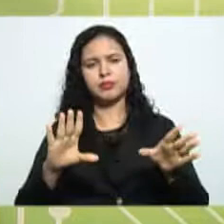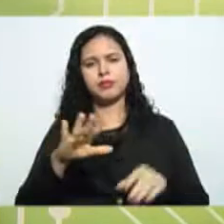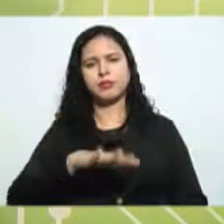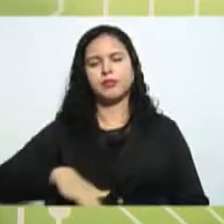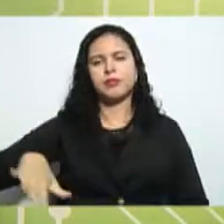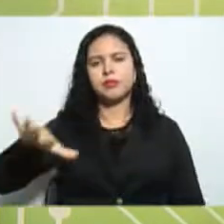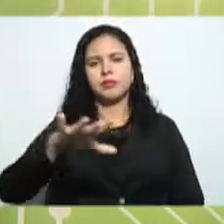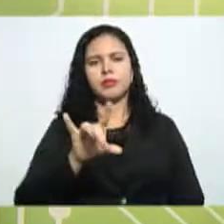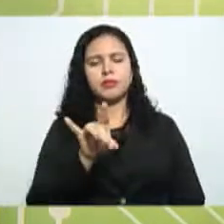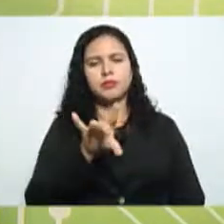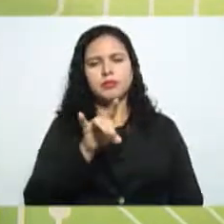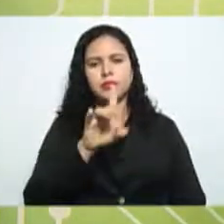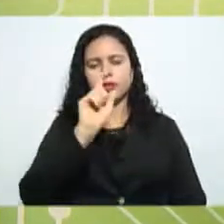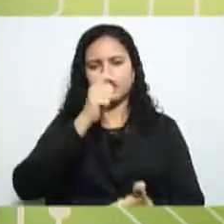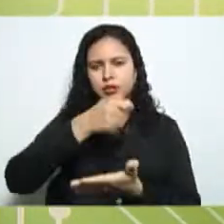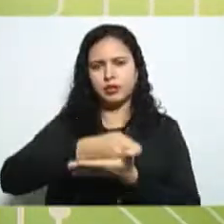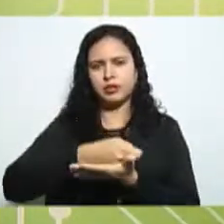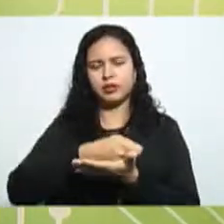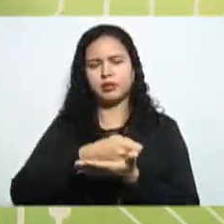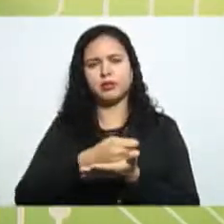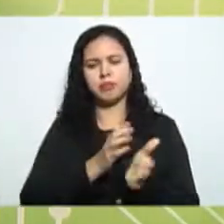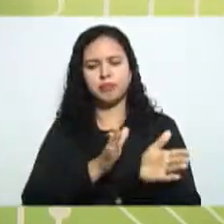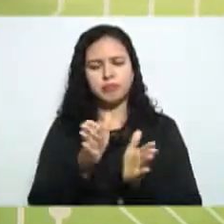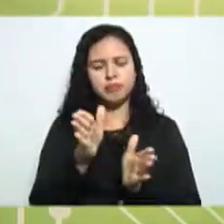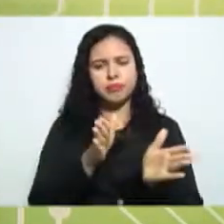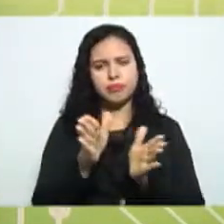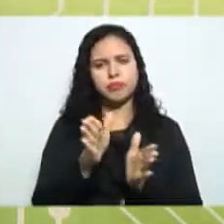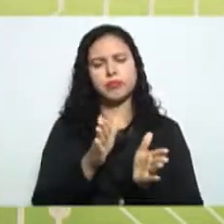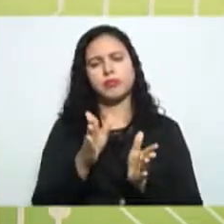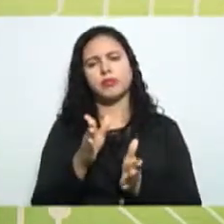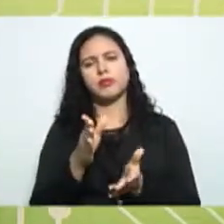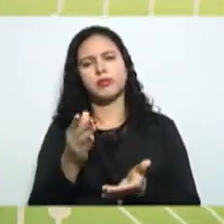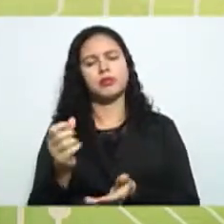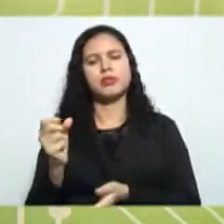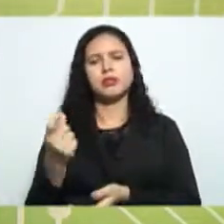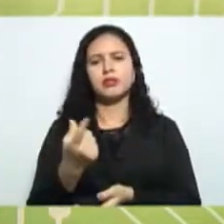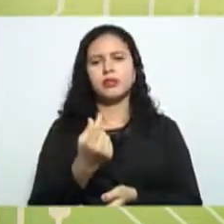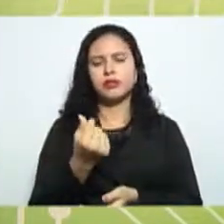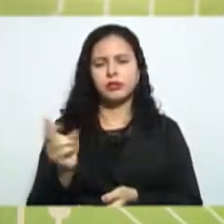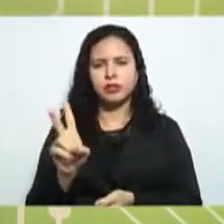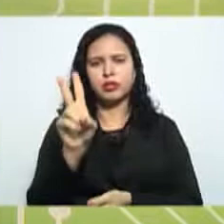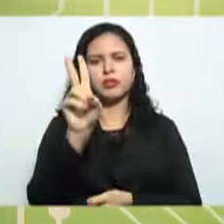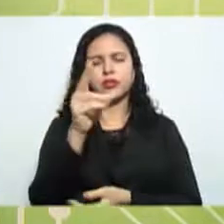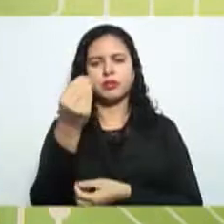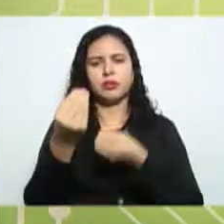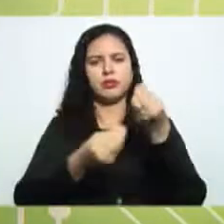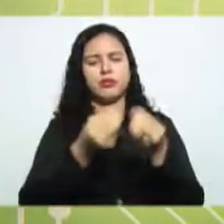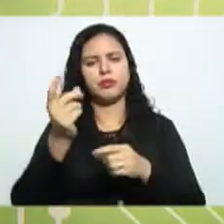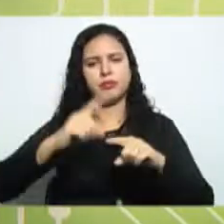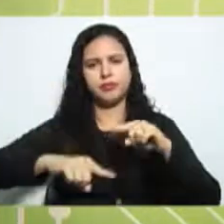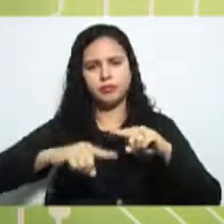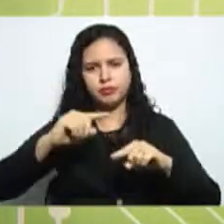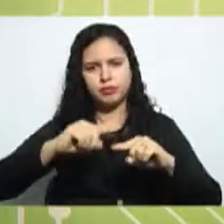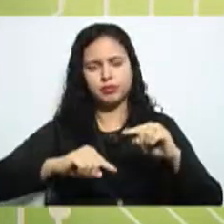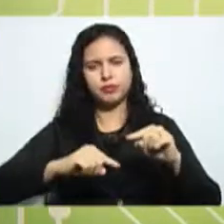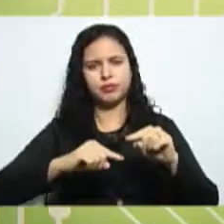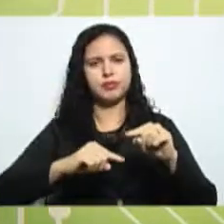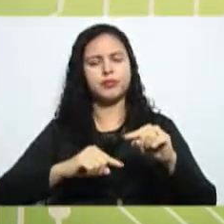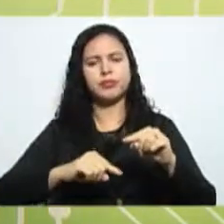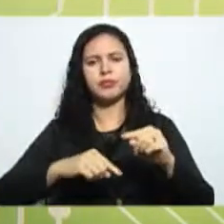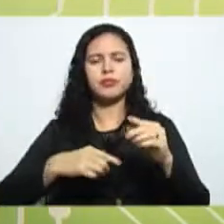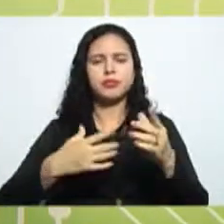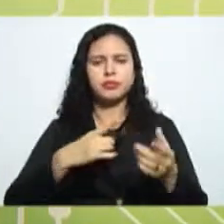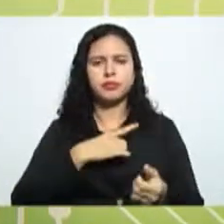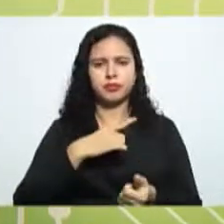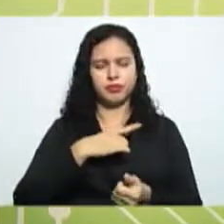mercado sozinho vai decidir os seus caminhos, vai decidir preços, vai decidir o que produzir, como produzir. E aí a gente